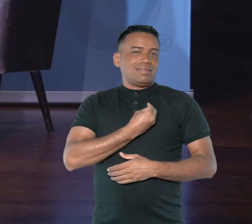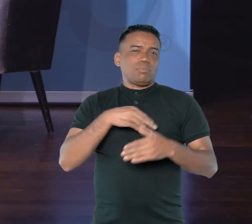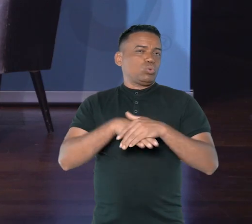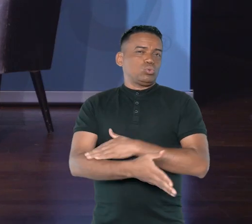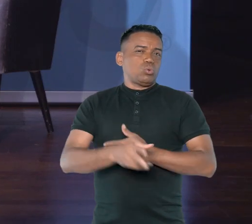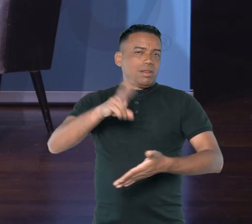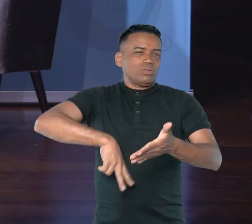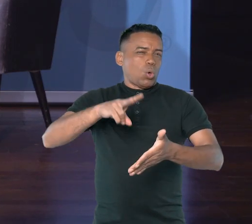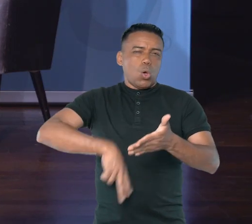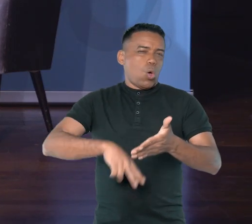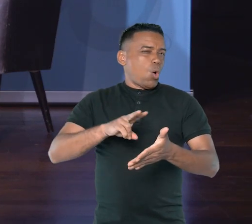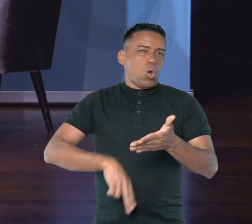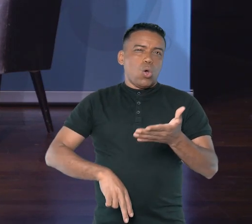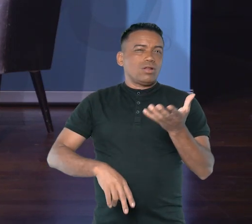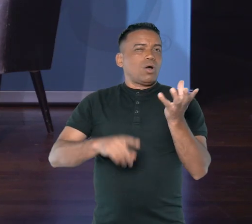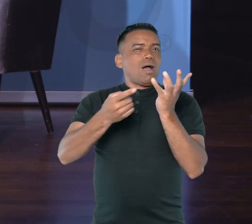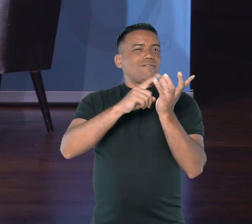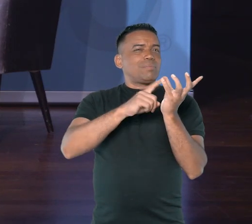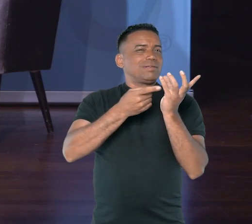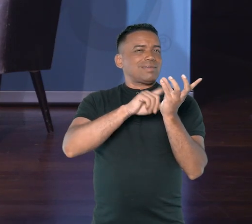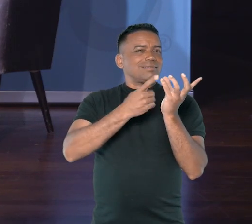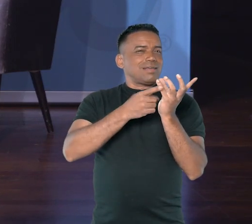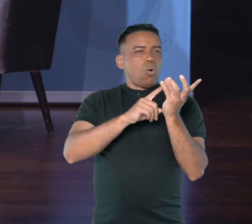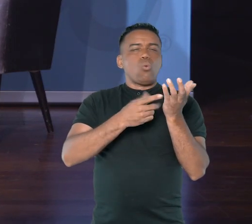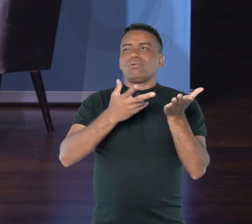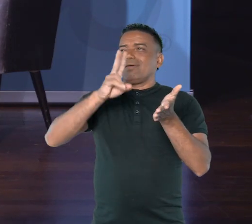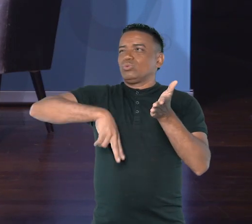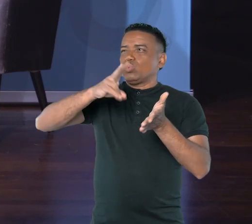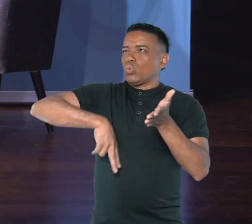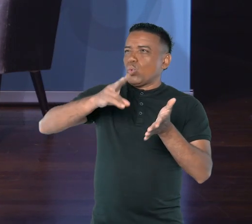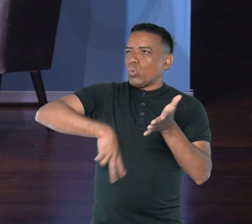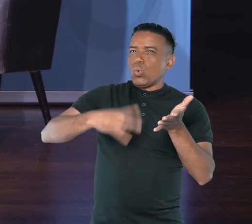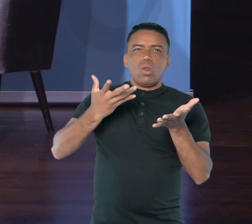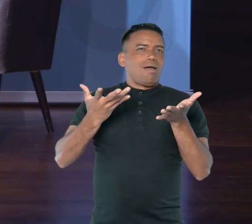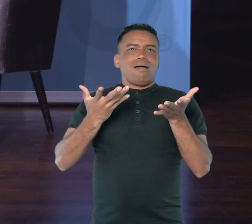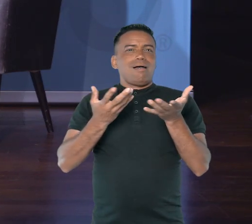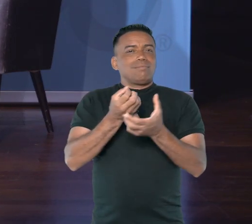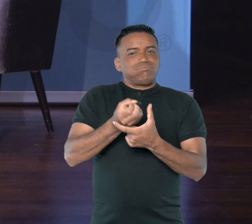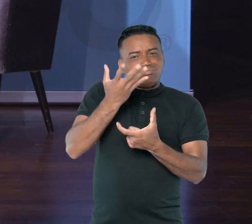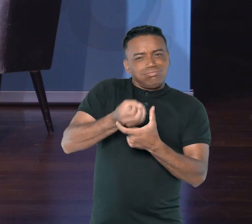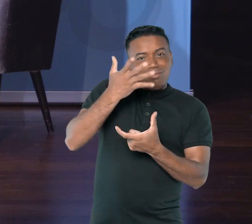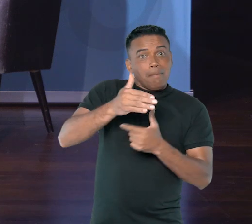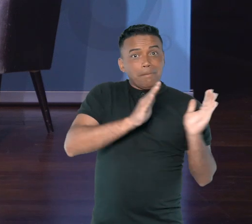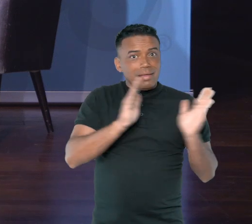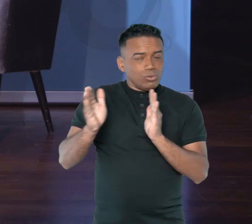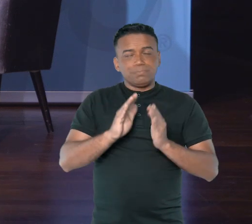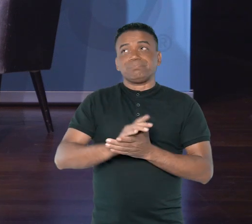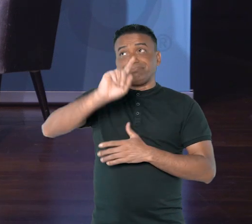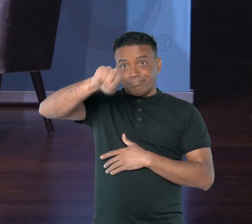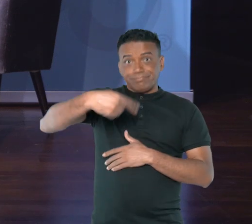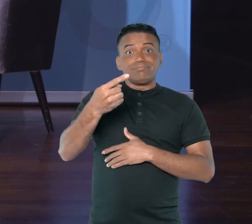com a alfabetização, assim, através da biblioteca do meu pai. E acho que fui para o jornalismo mais tarde, bem mais